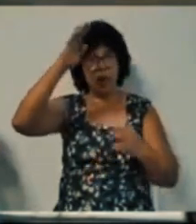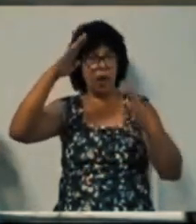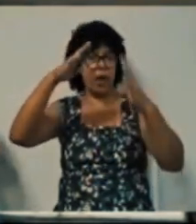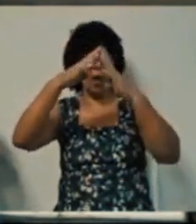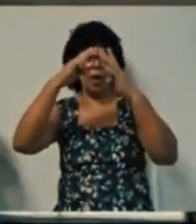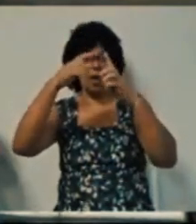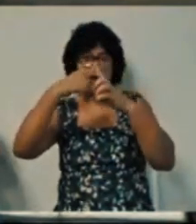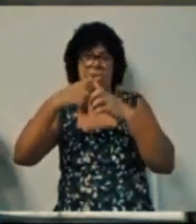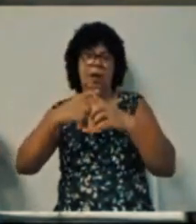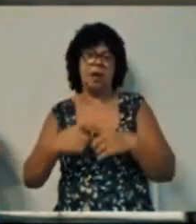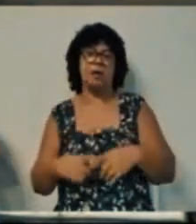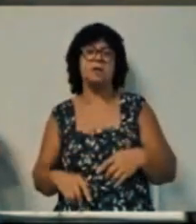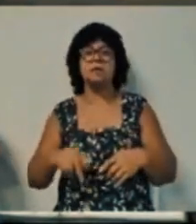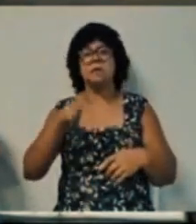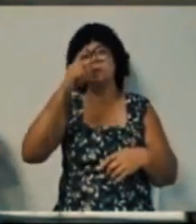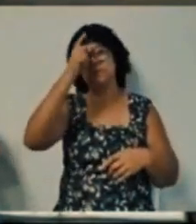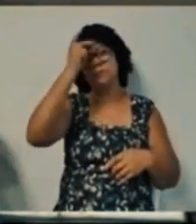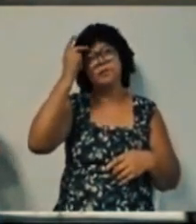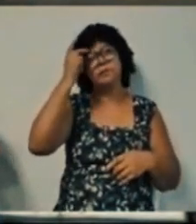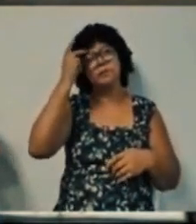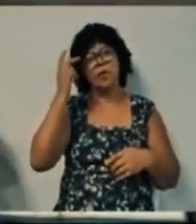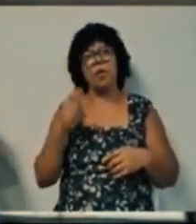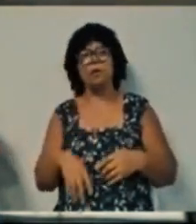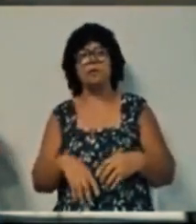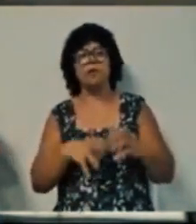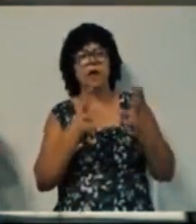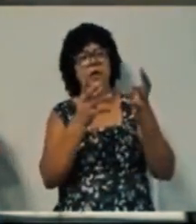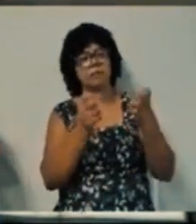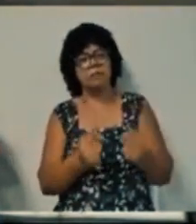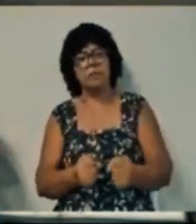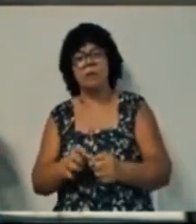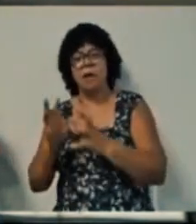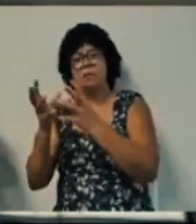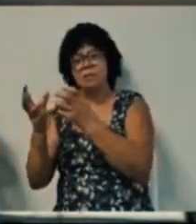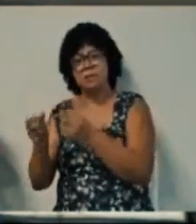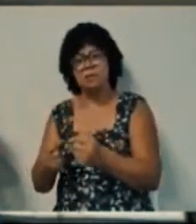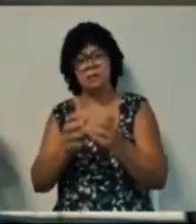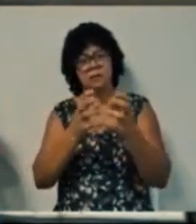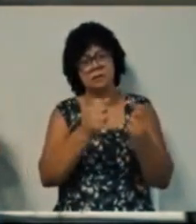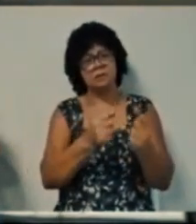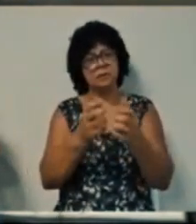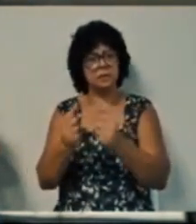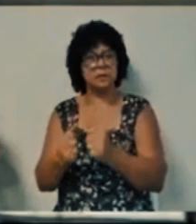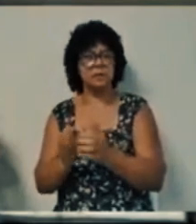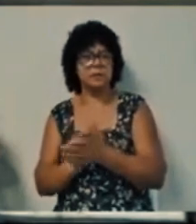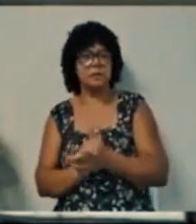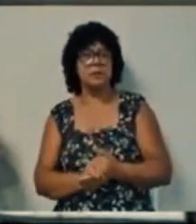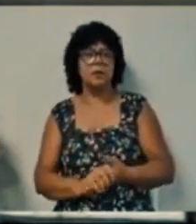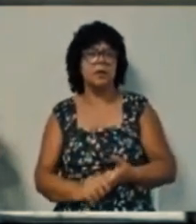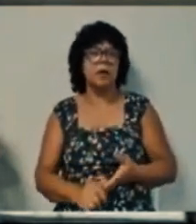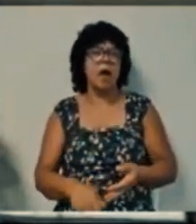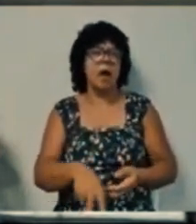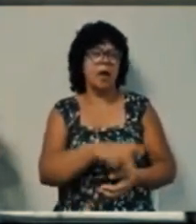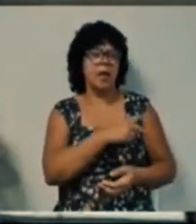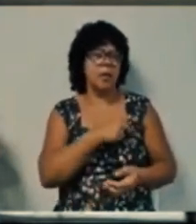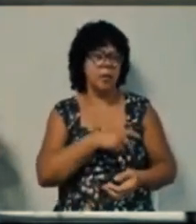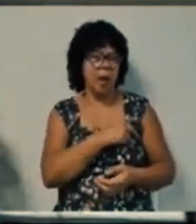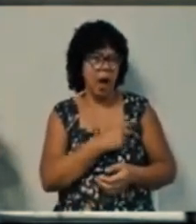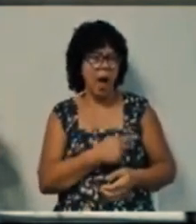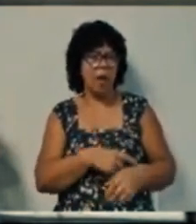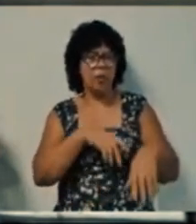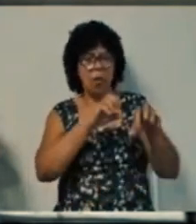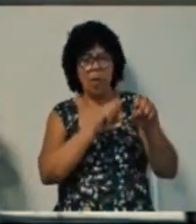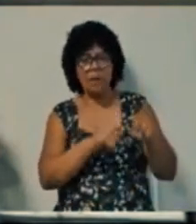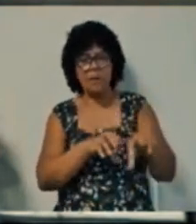para glorificar o nome do Senhor Jesus, e o Paulo discipulando aquela gente, todo dia, todo dia, todo dia. Sabe o que